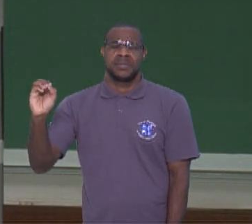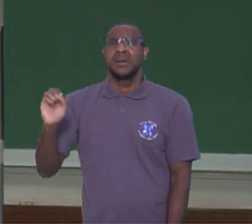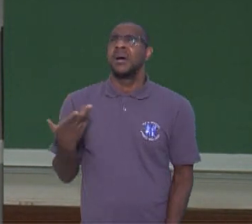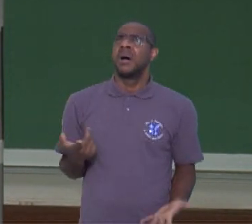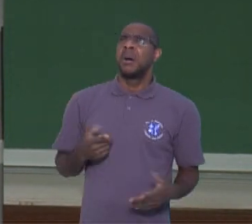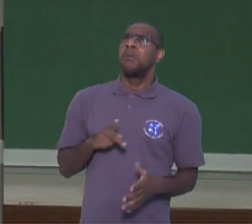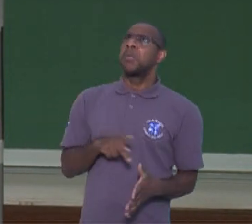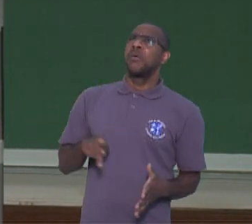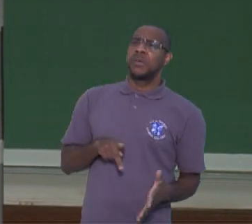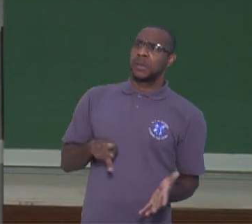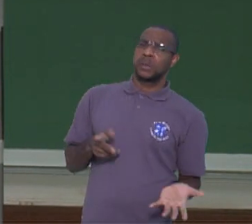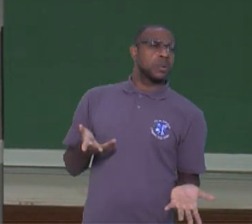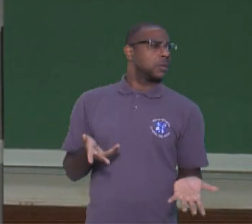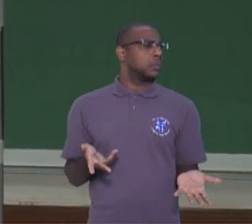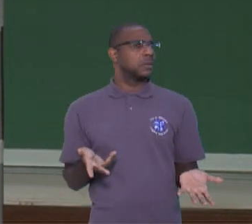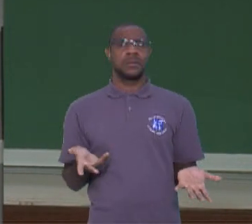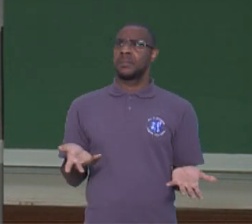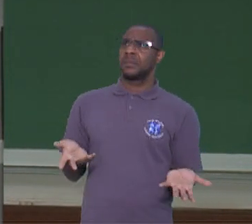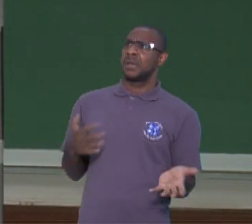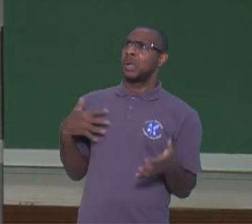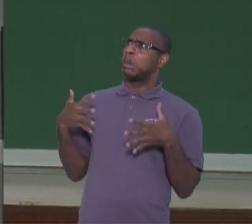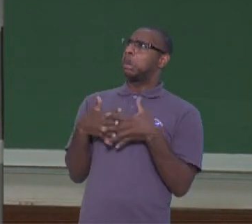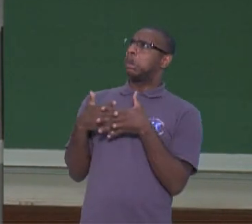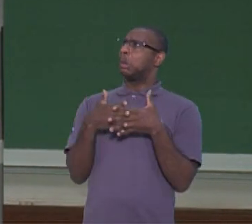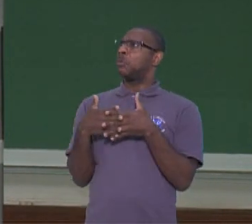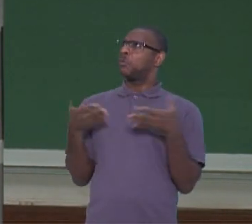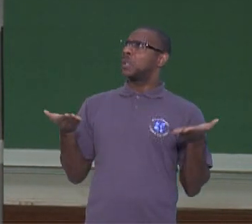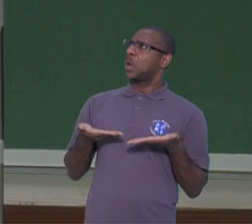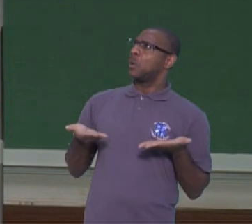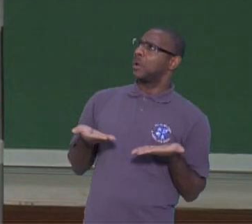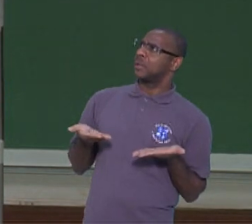professor, ficou meio confuso agora.